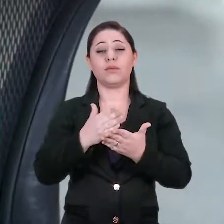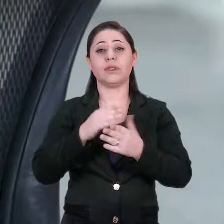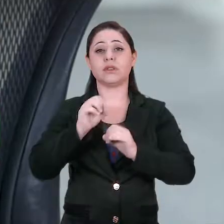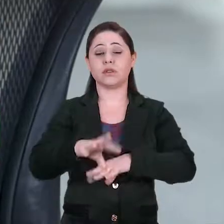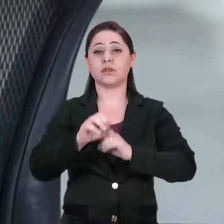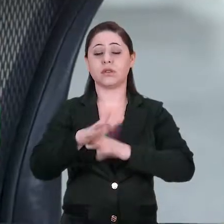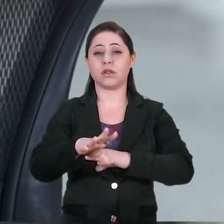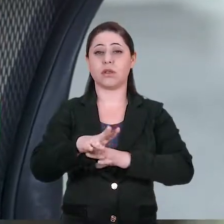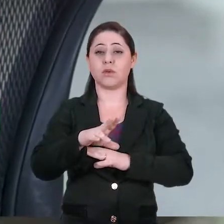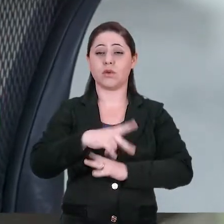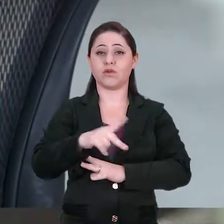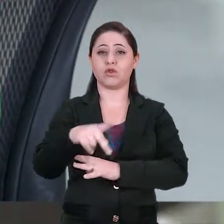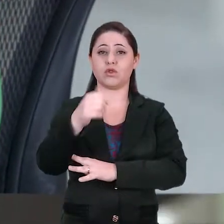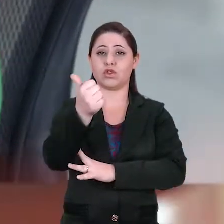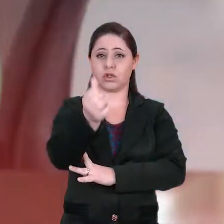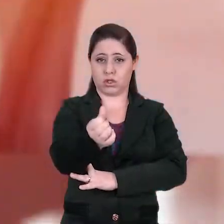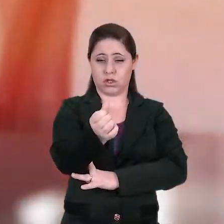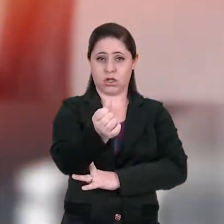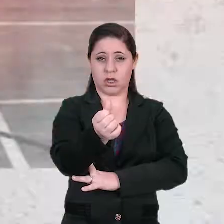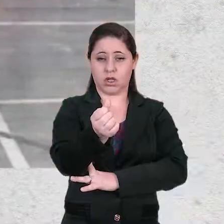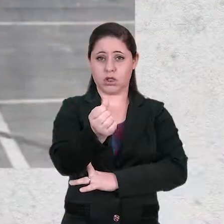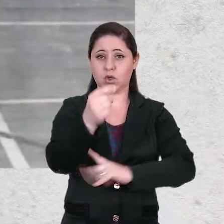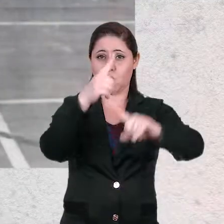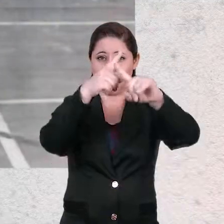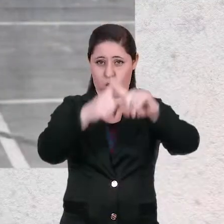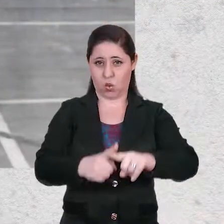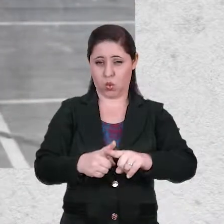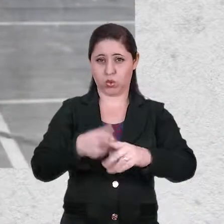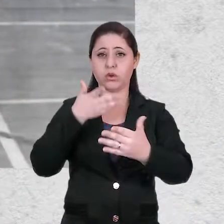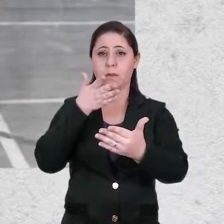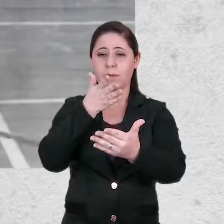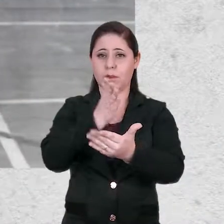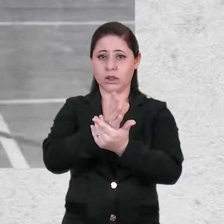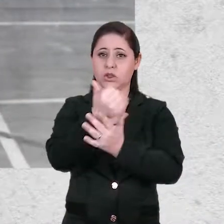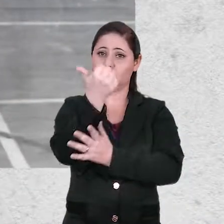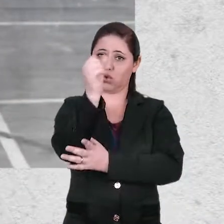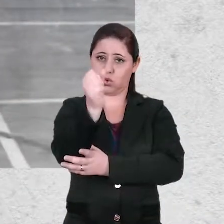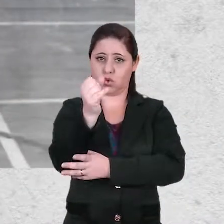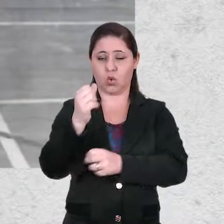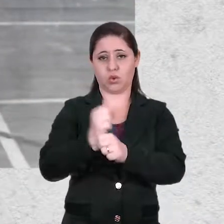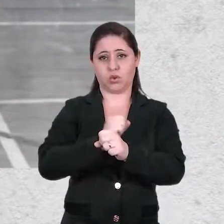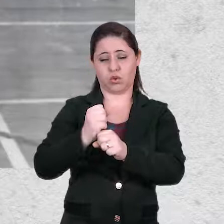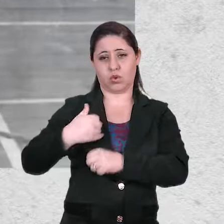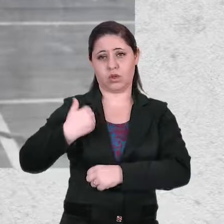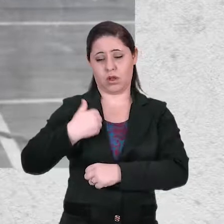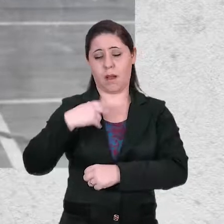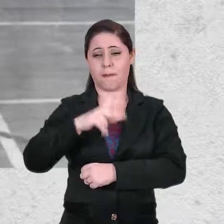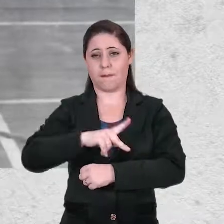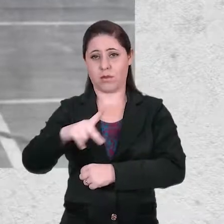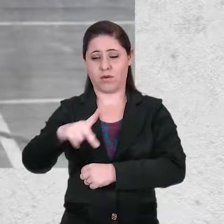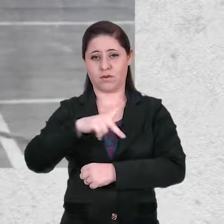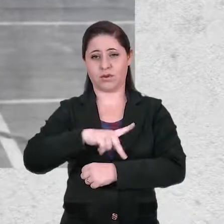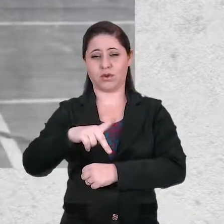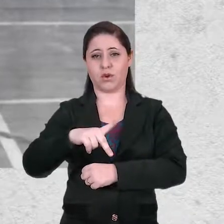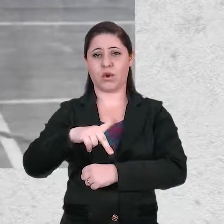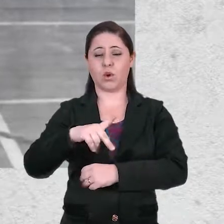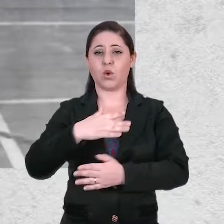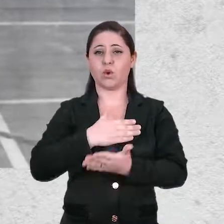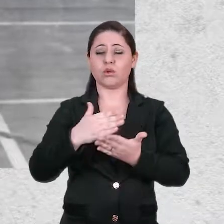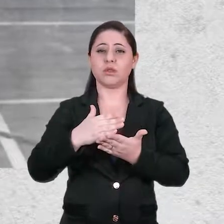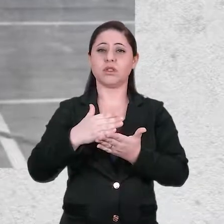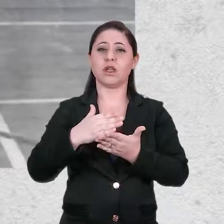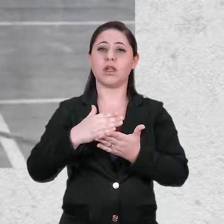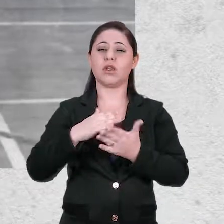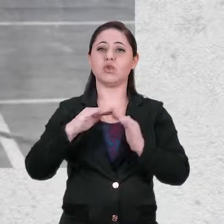eu comecei mesmo a dar aula com 16 anos, entrei para a prefeitura com 18, como eu fiz um concurso para